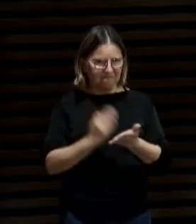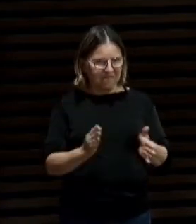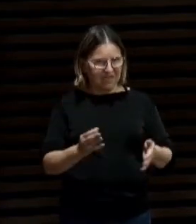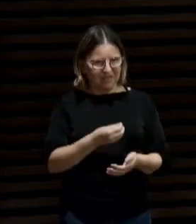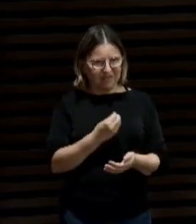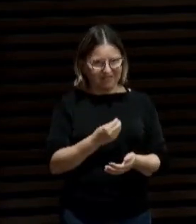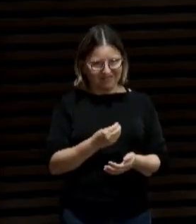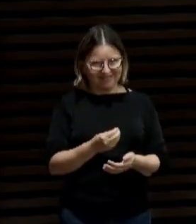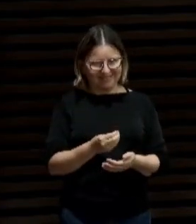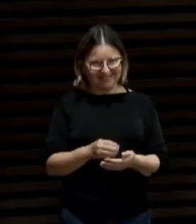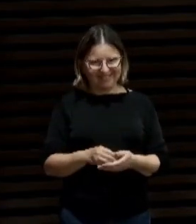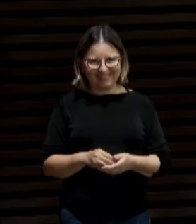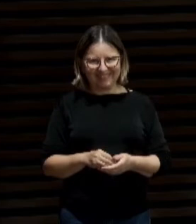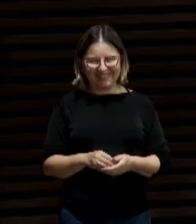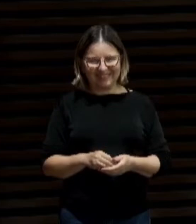da existência.